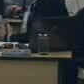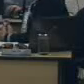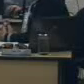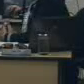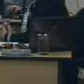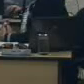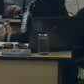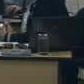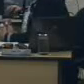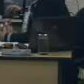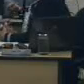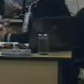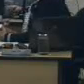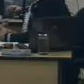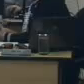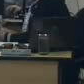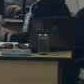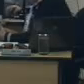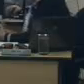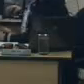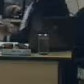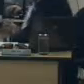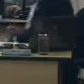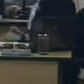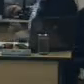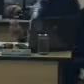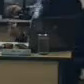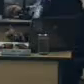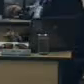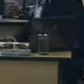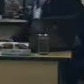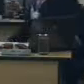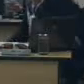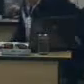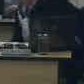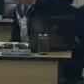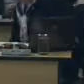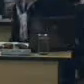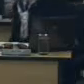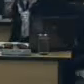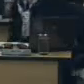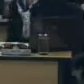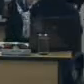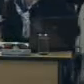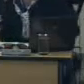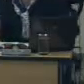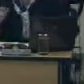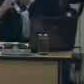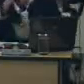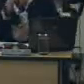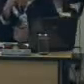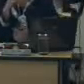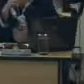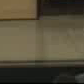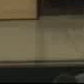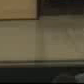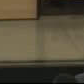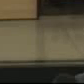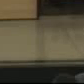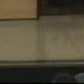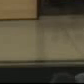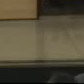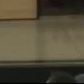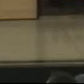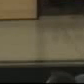casos também levantados por outros vereadores, com certeza vai ser resolvido. Somente isso, só. Pois bem,